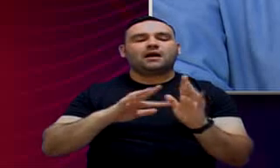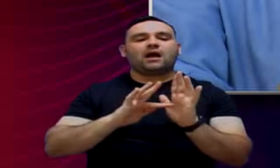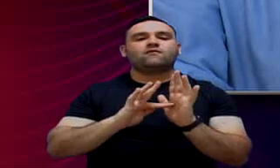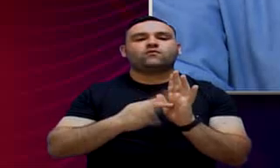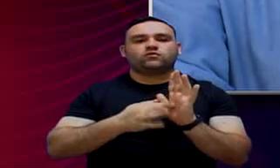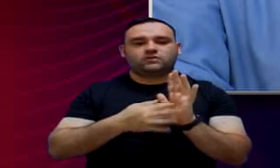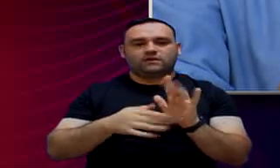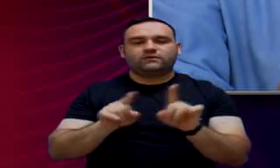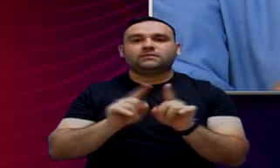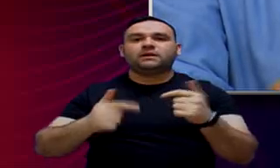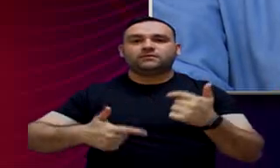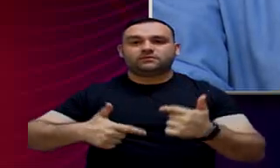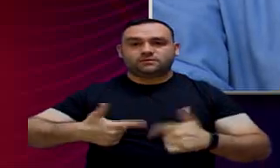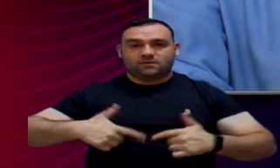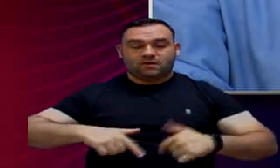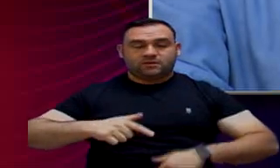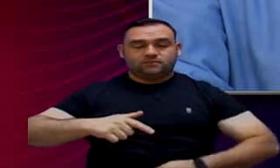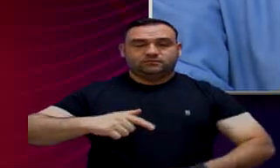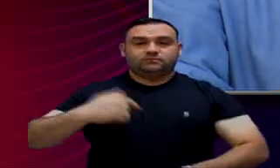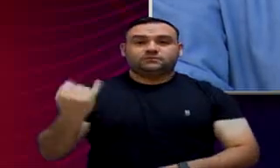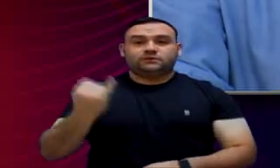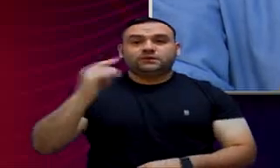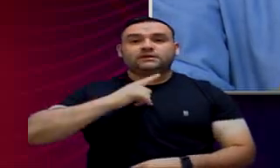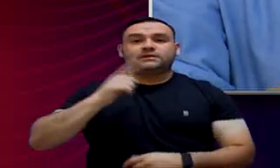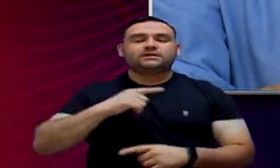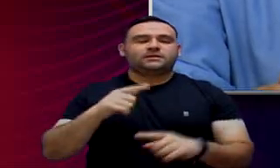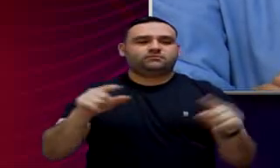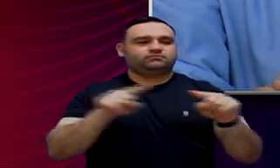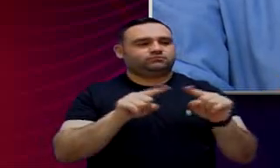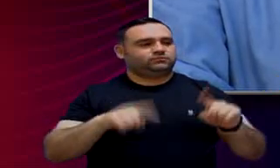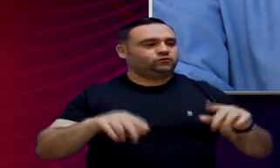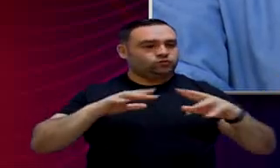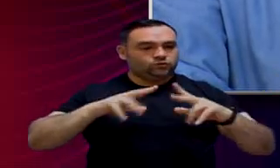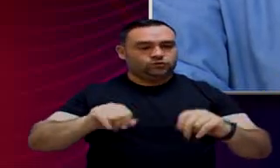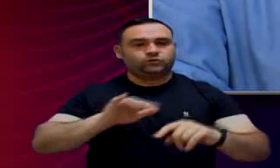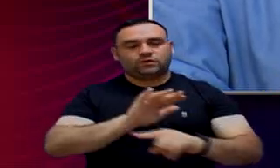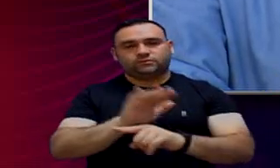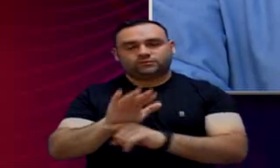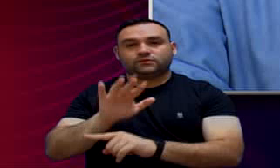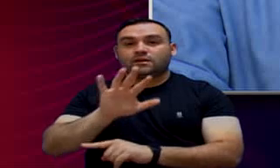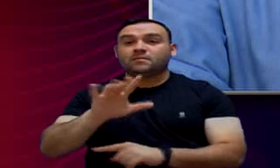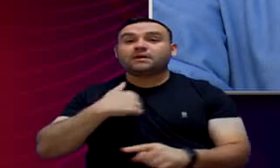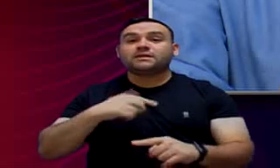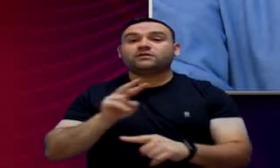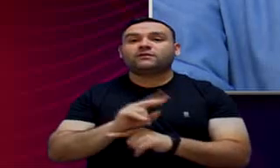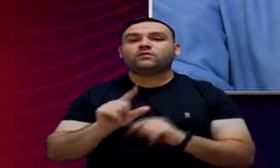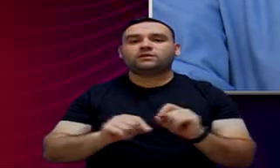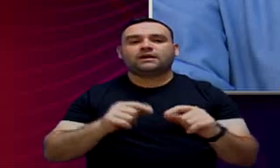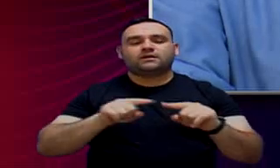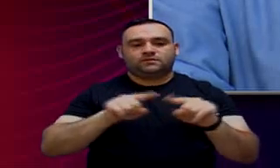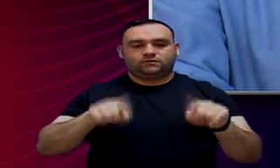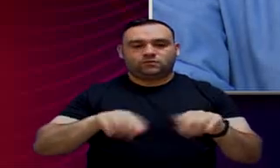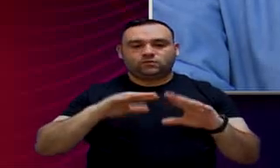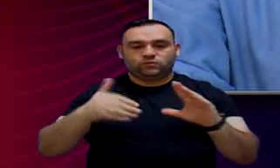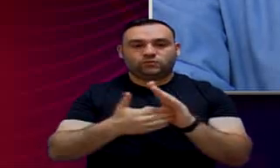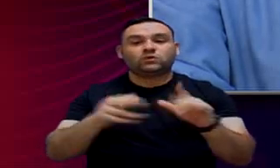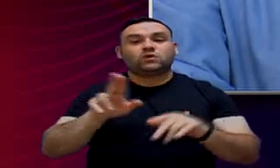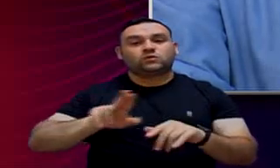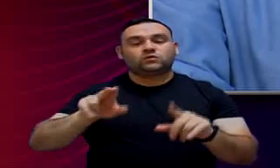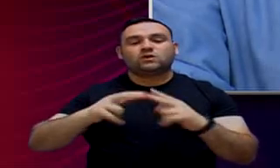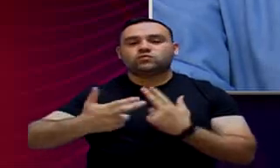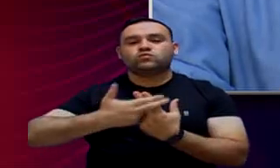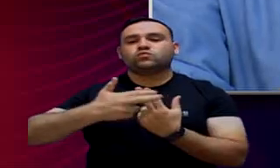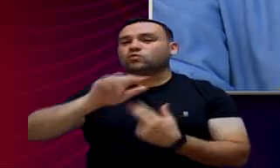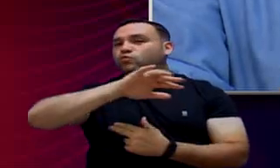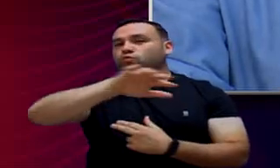tem aí um serviço importante para os servidores mas a minha defesa é que até os servidores utilizassem